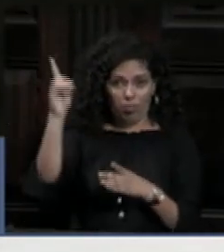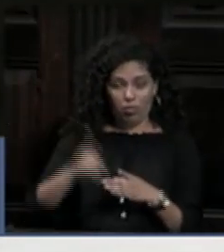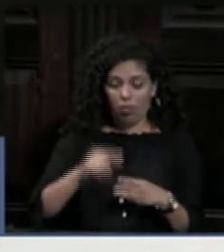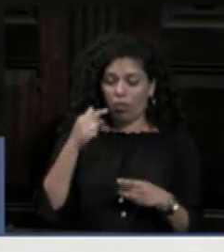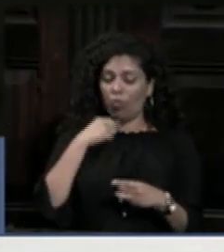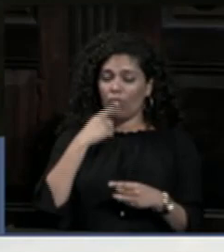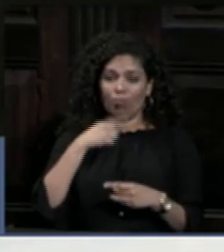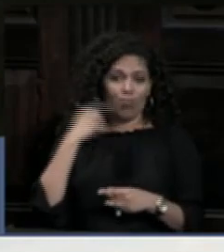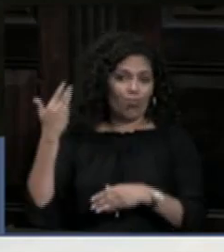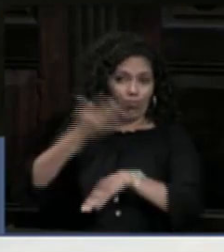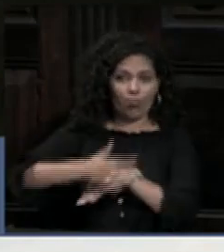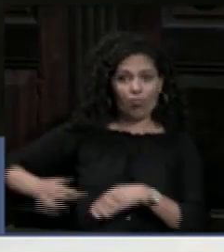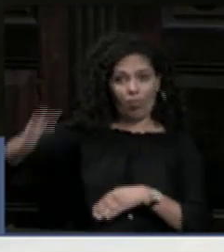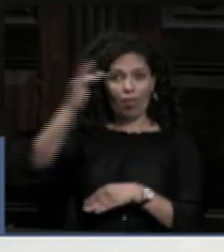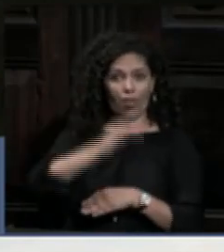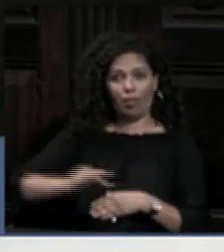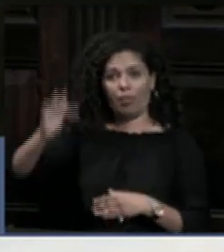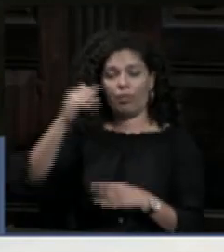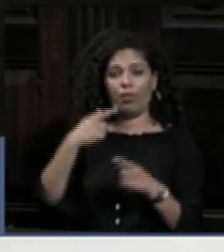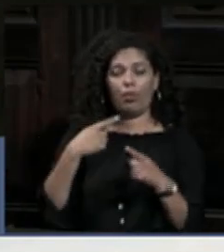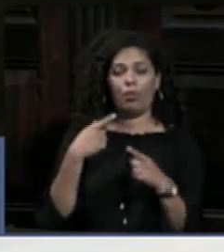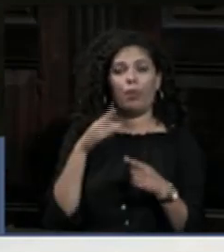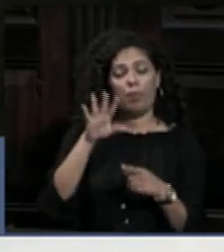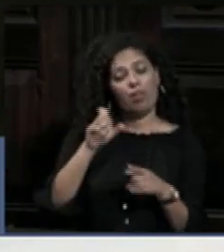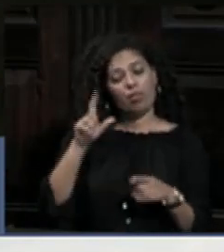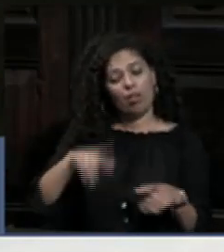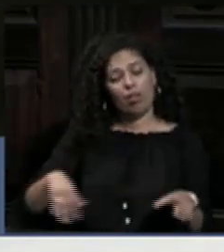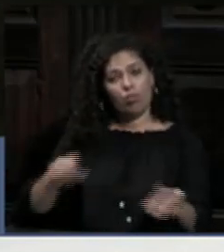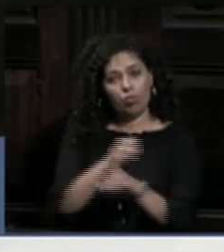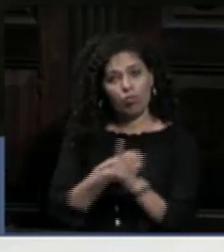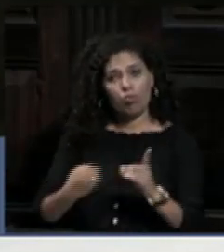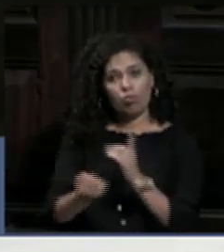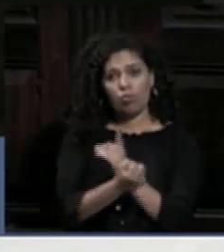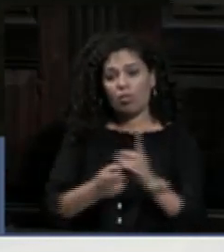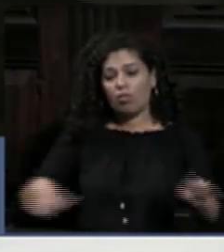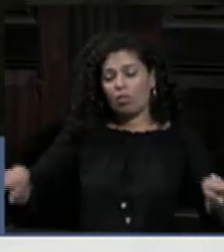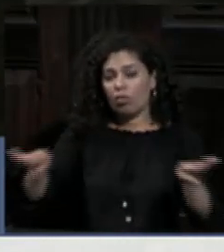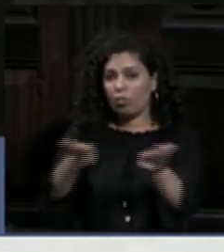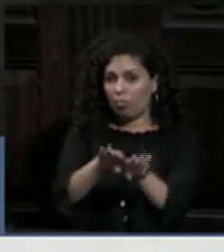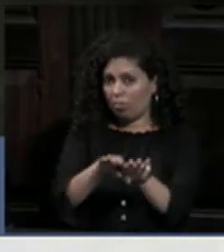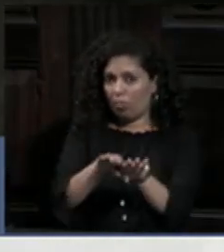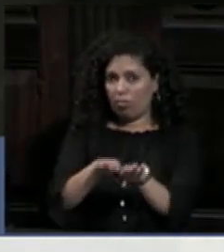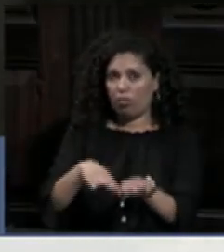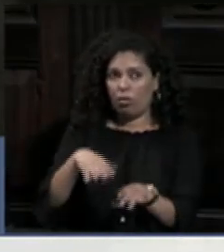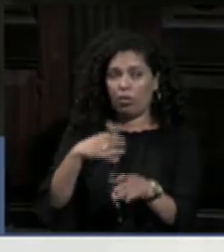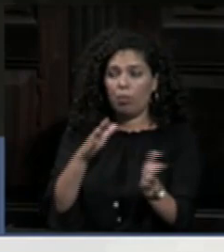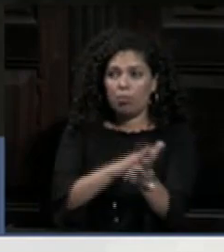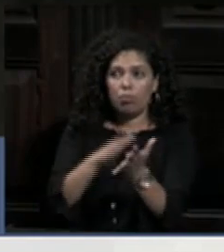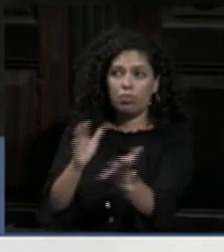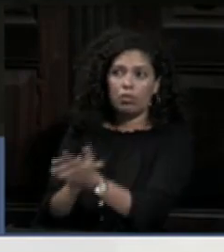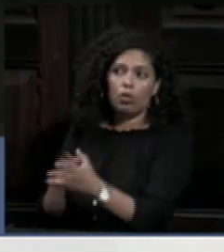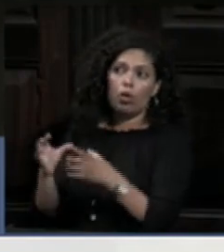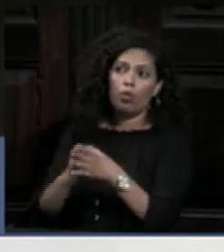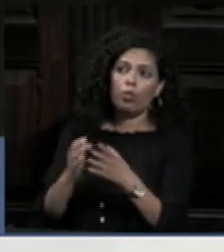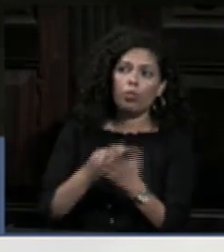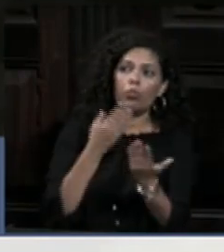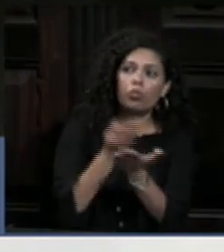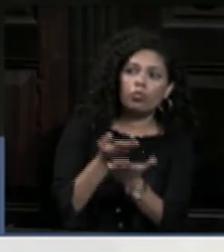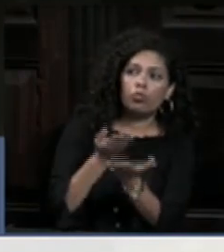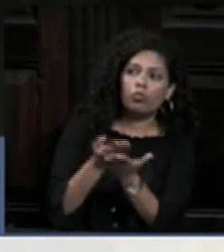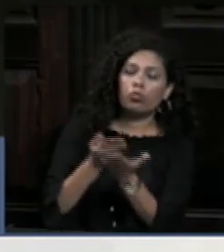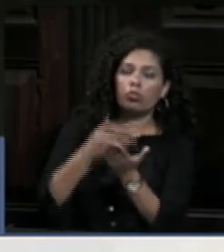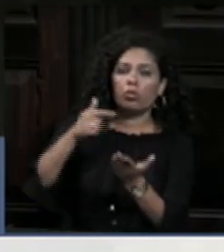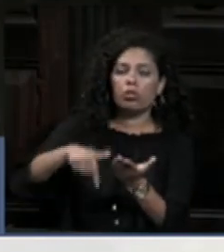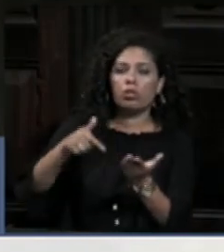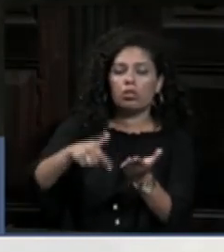possibilidade e portanto parabenizo a luta parabenizo a presença dos estudantes a classe estudantil que se faz presente